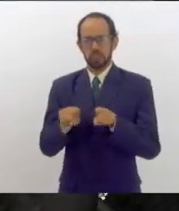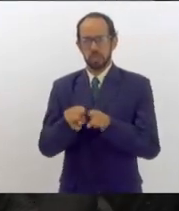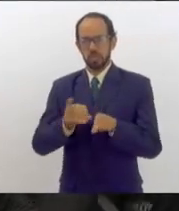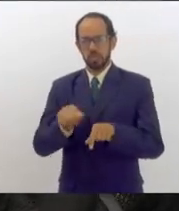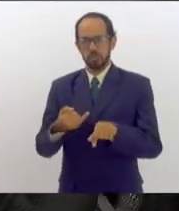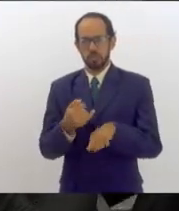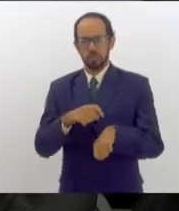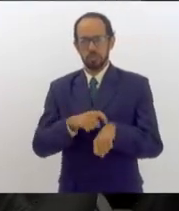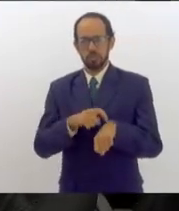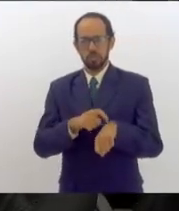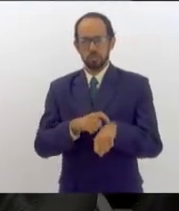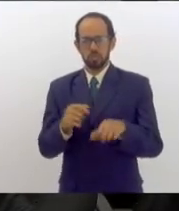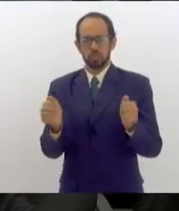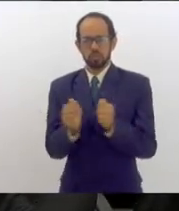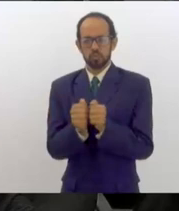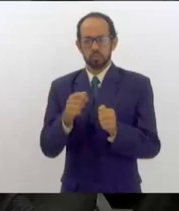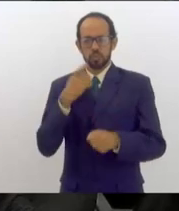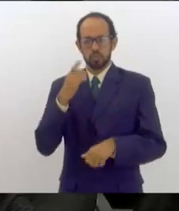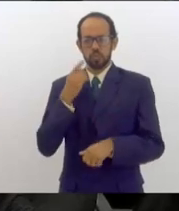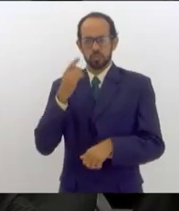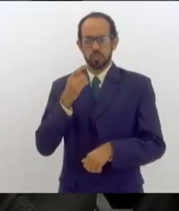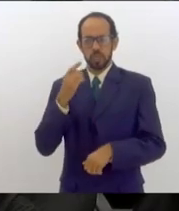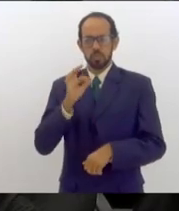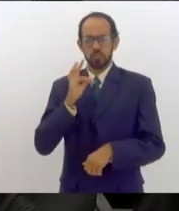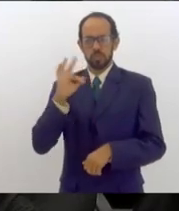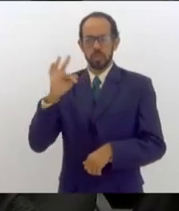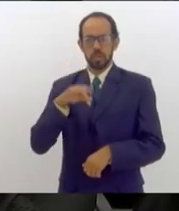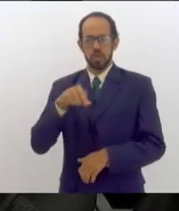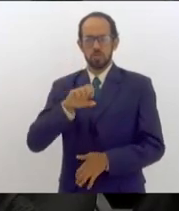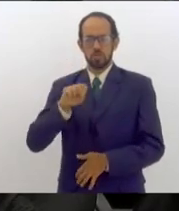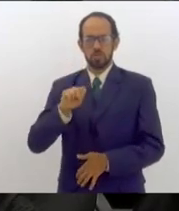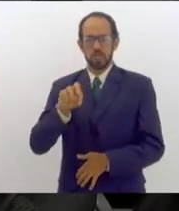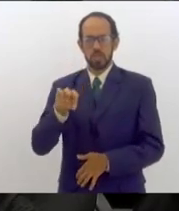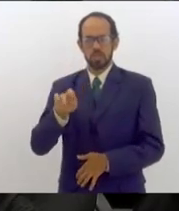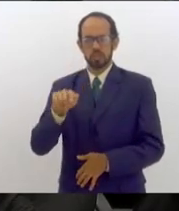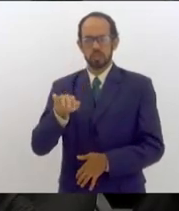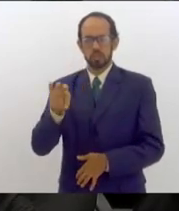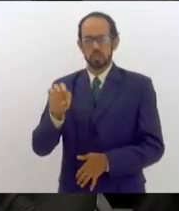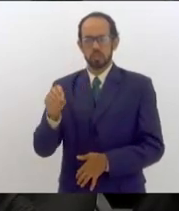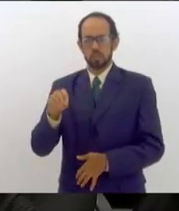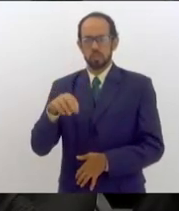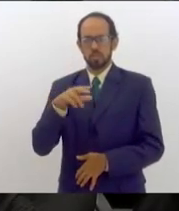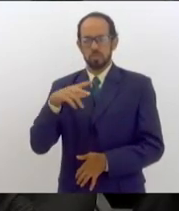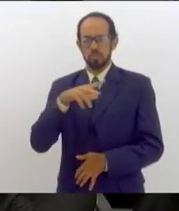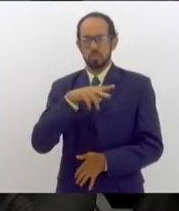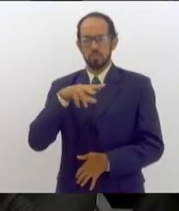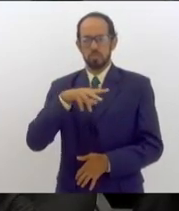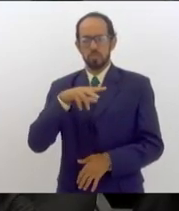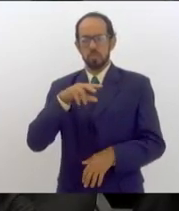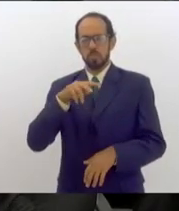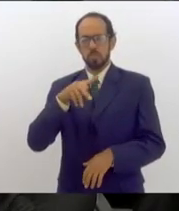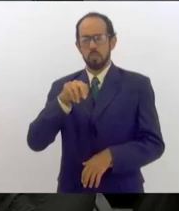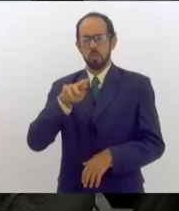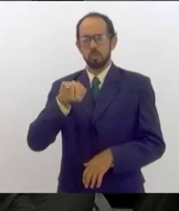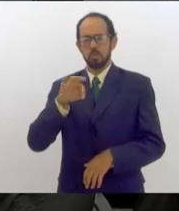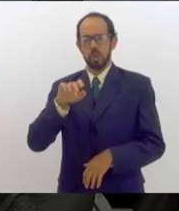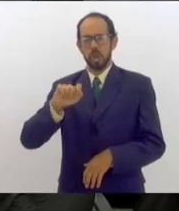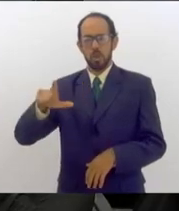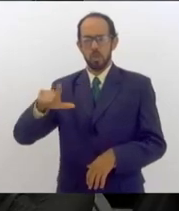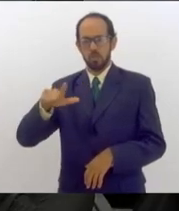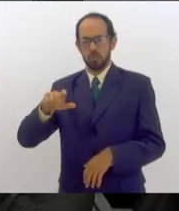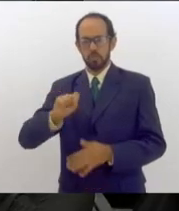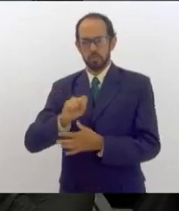aqui com o nosso deputado federal Sargento Portugal que Batalha pela pela pauta da Segurança Pública das polícias então